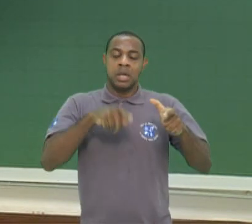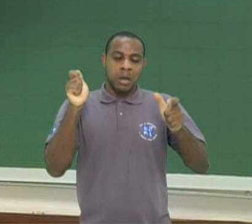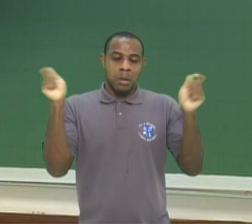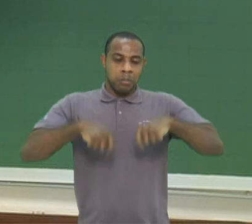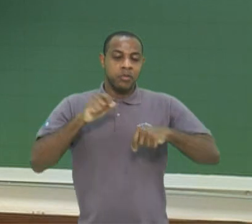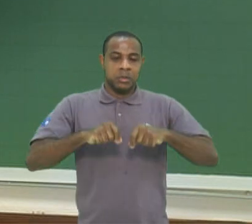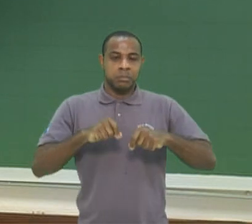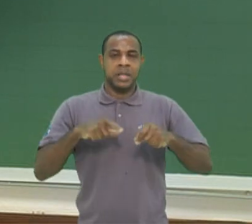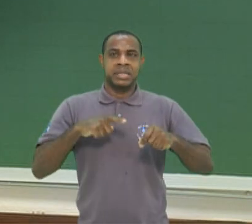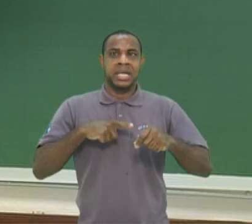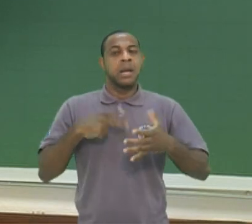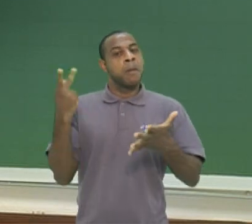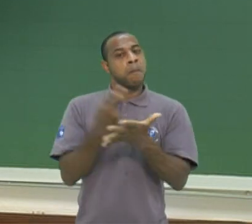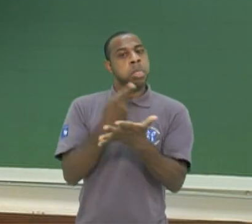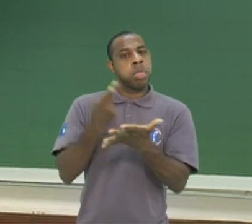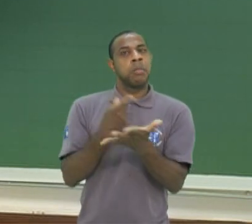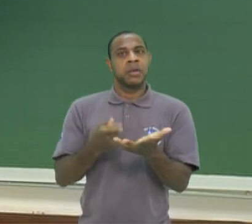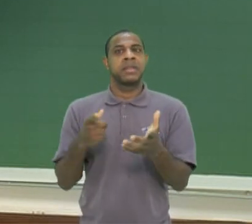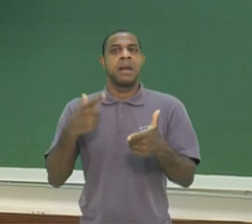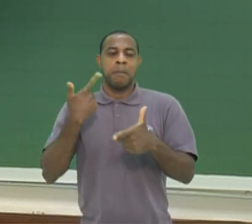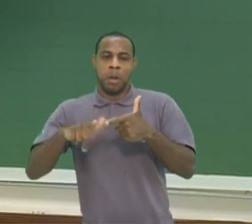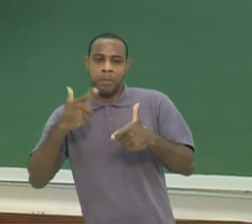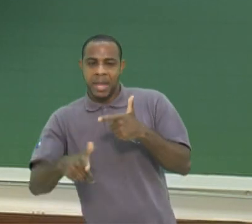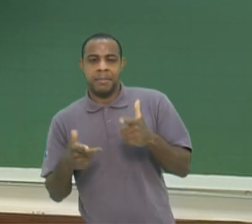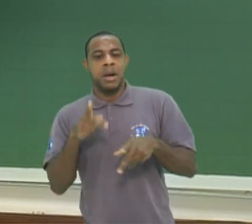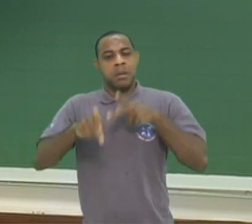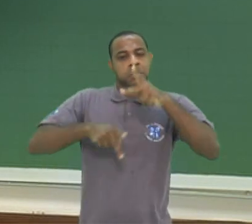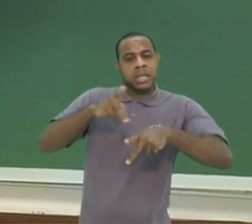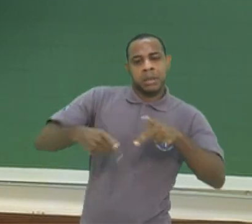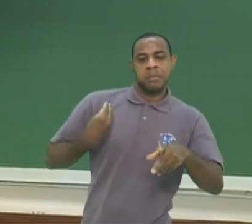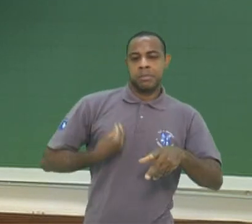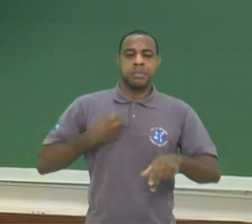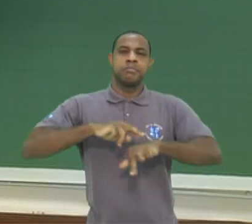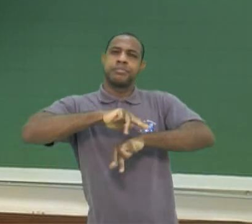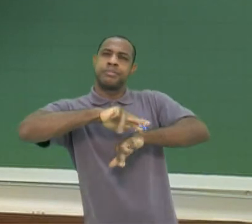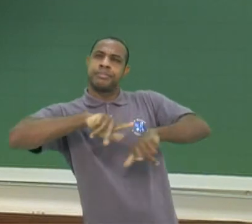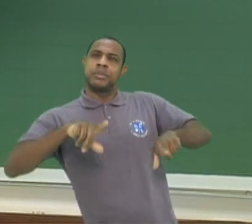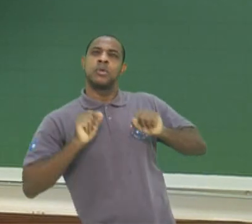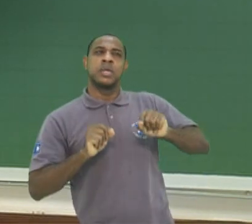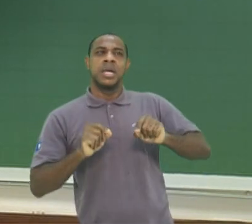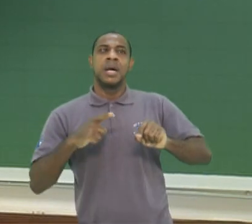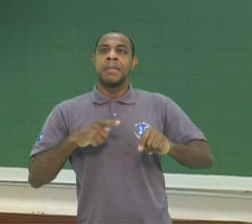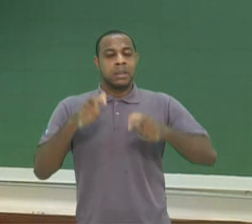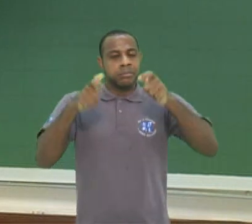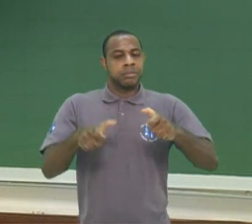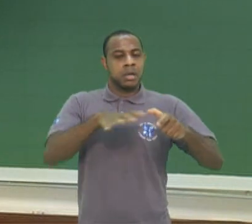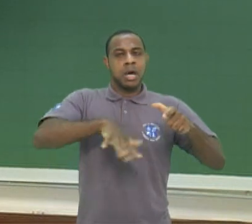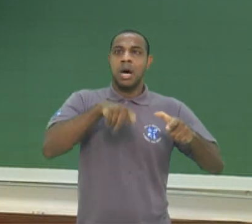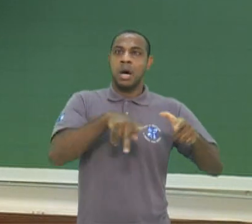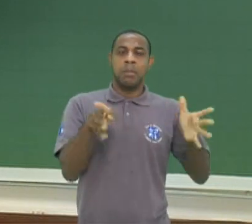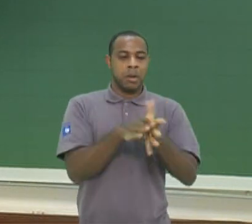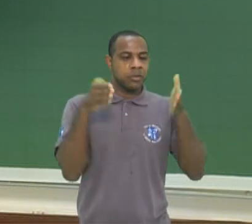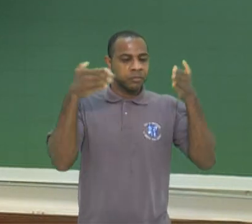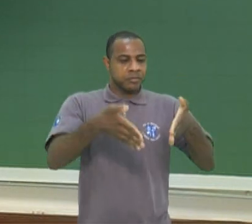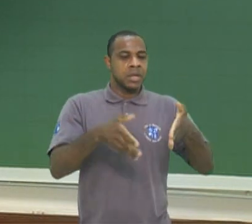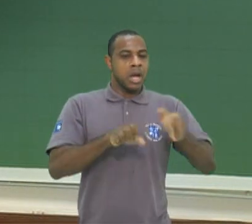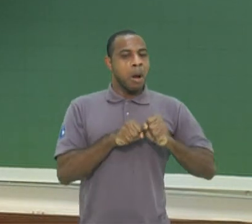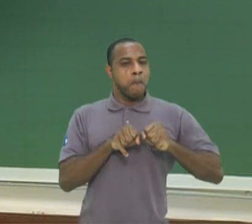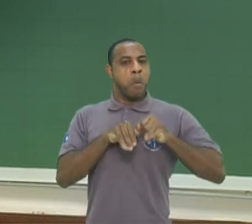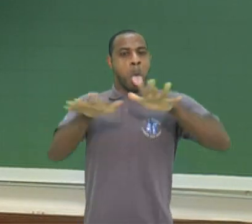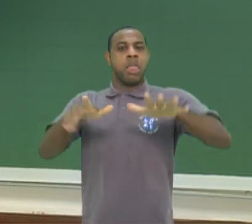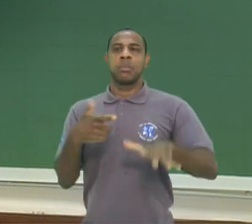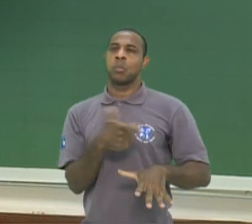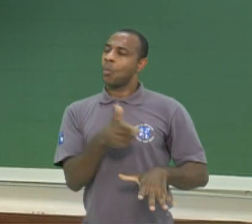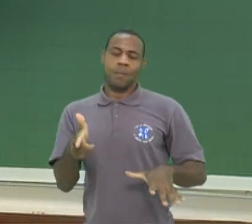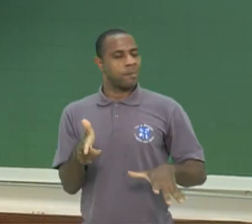gerar prejuízos à população humana, a outros seres vivos, mas é algo mais localizado, que ele não se expande muito